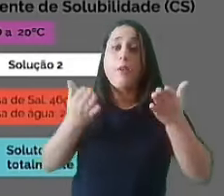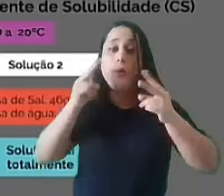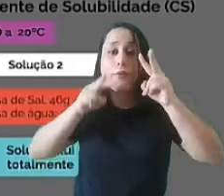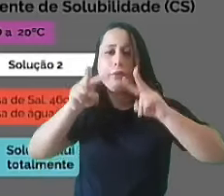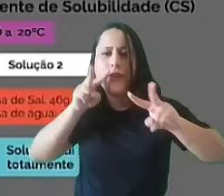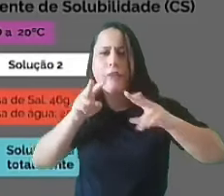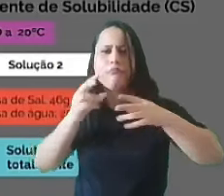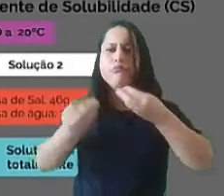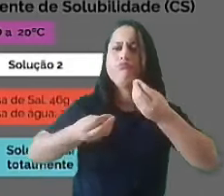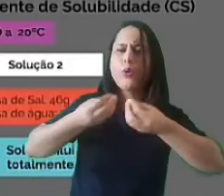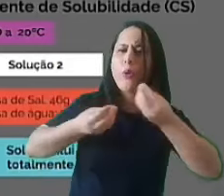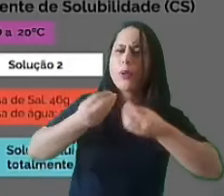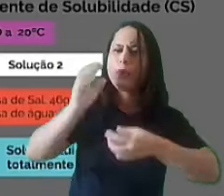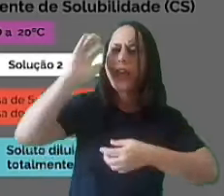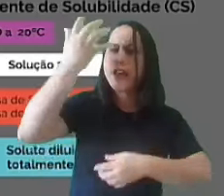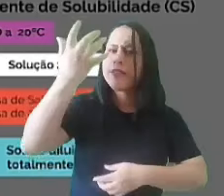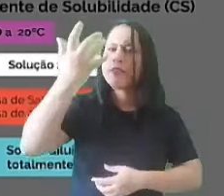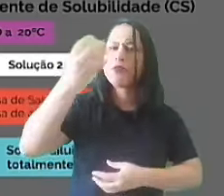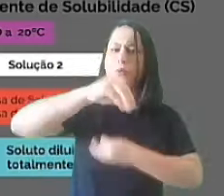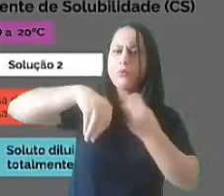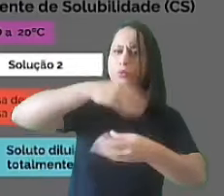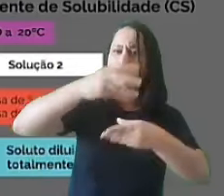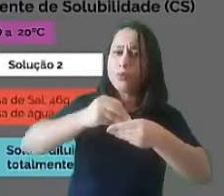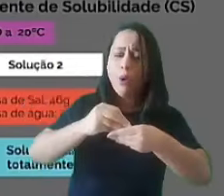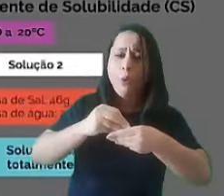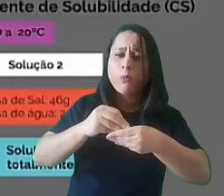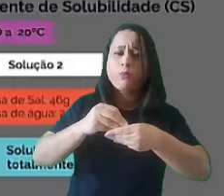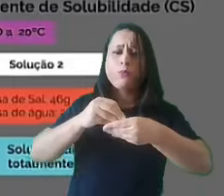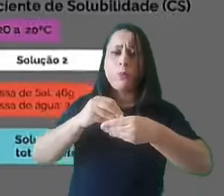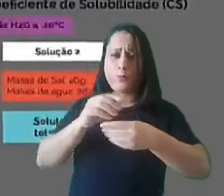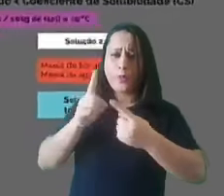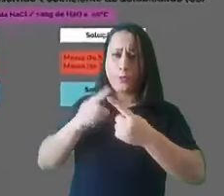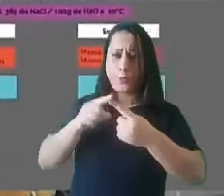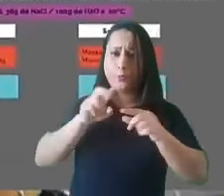insaturada, porque o soluto irá diluir totalmente.